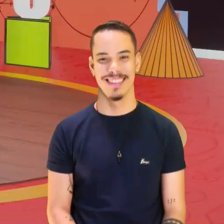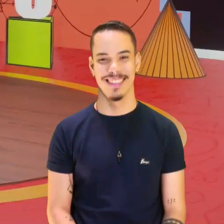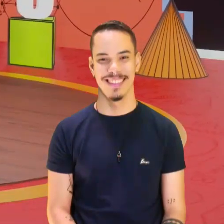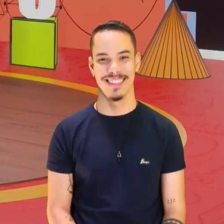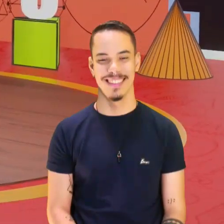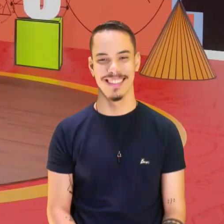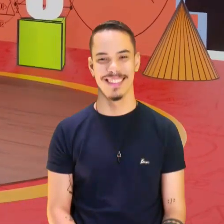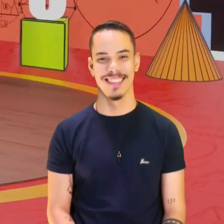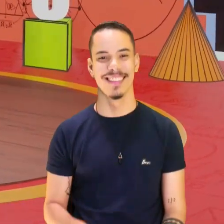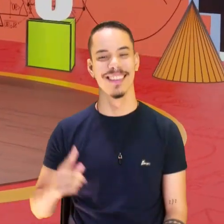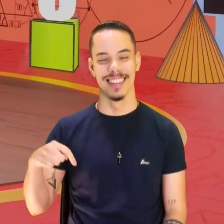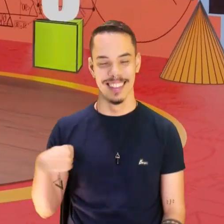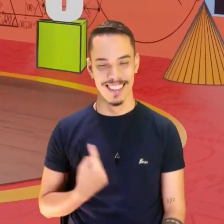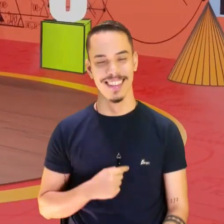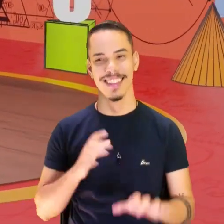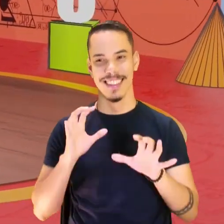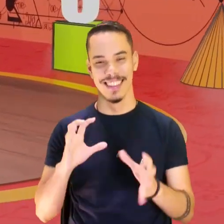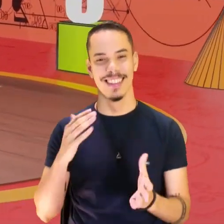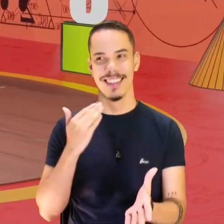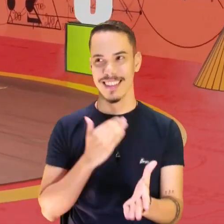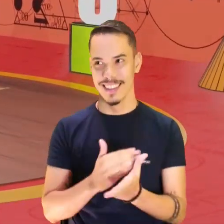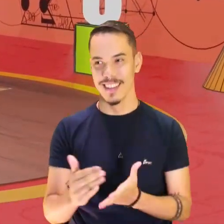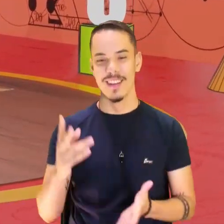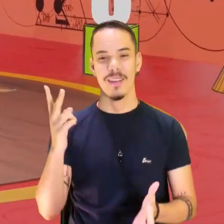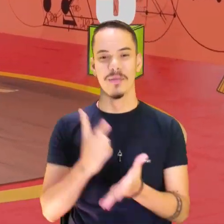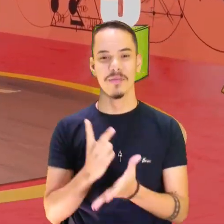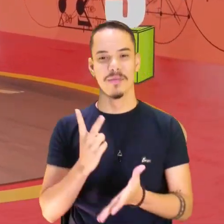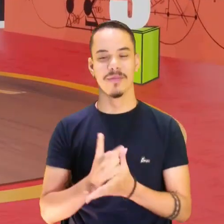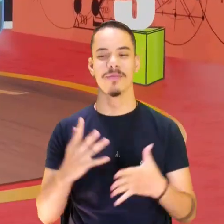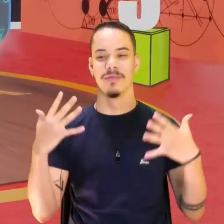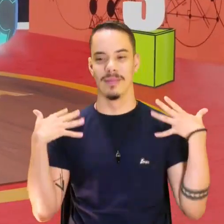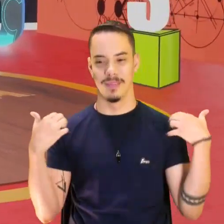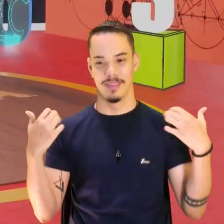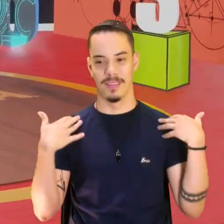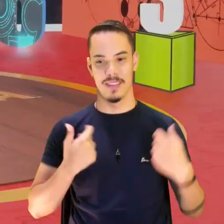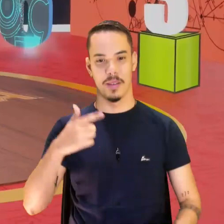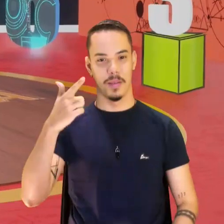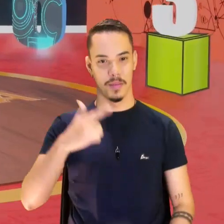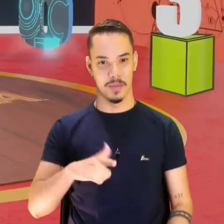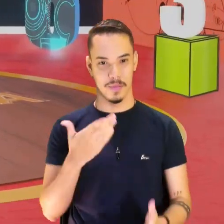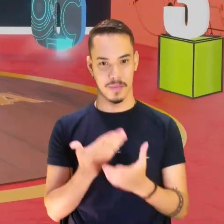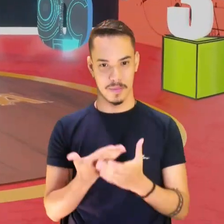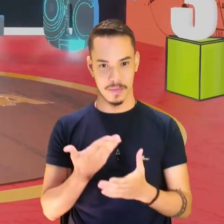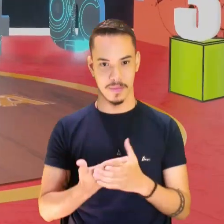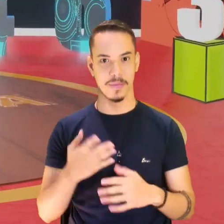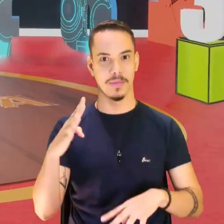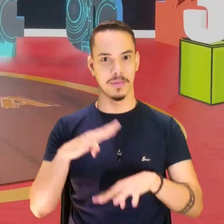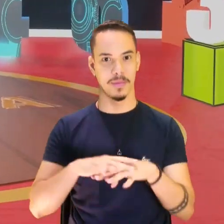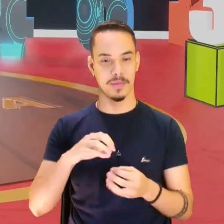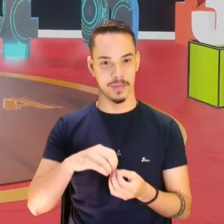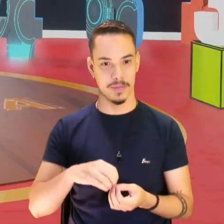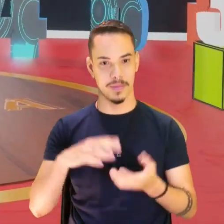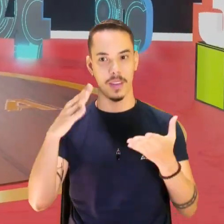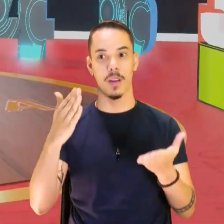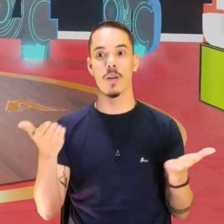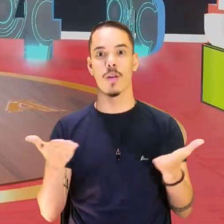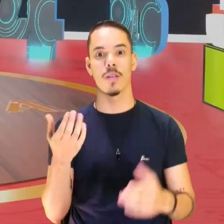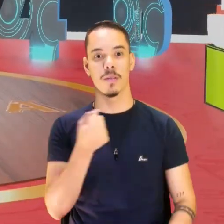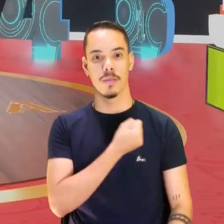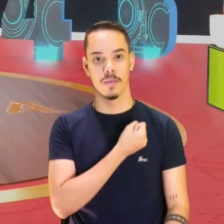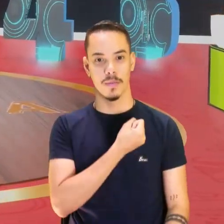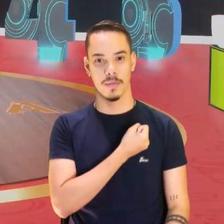E assim a gente começa sempre com muita alegria para mais uma aula matemática e hoje a aula é de número